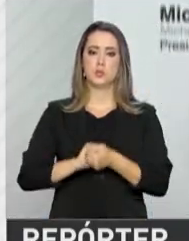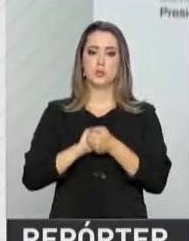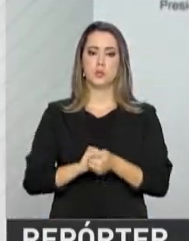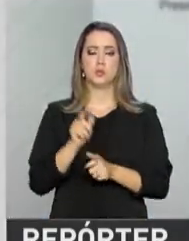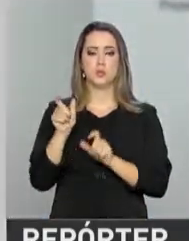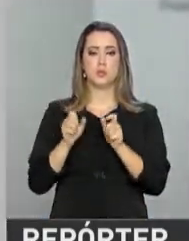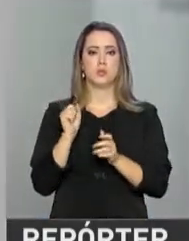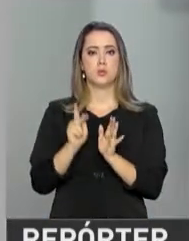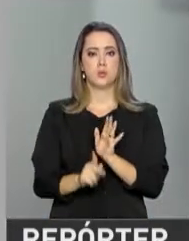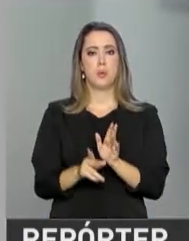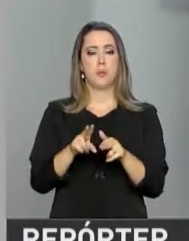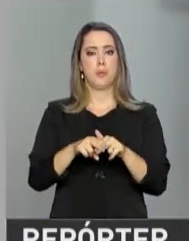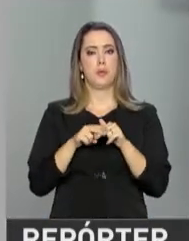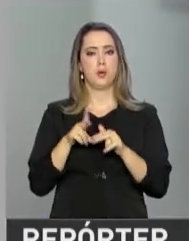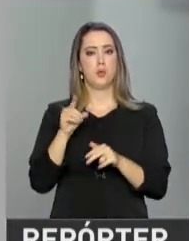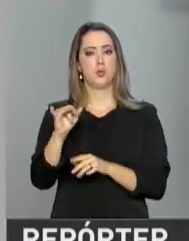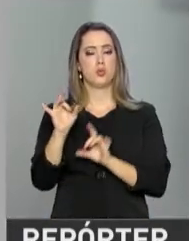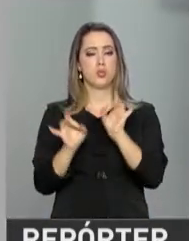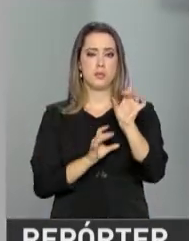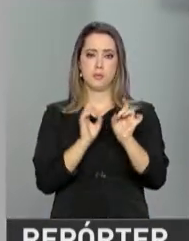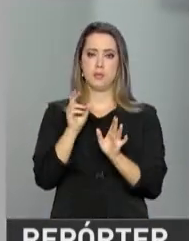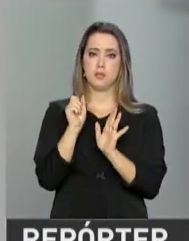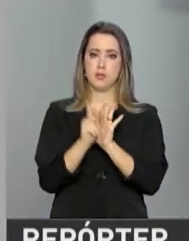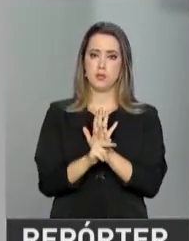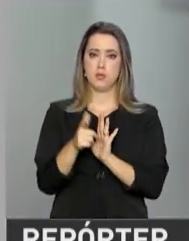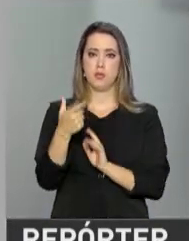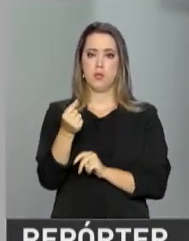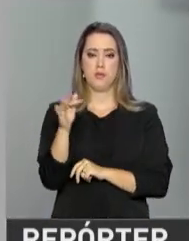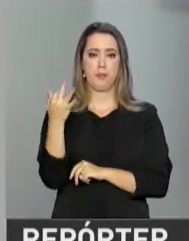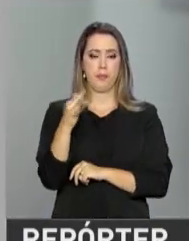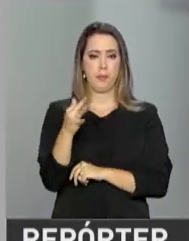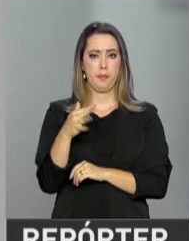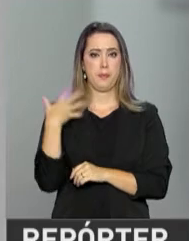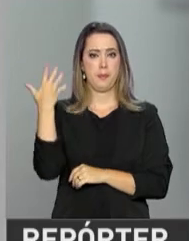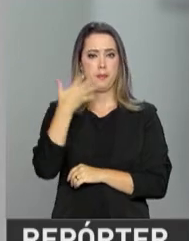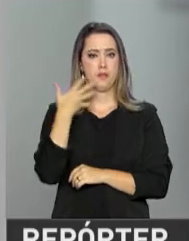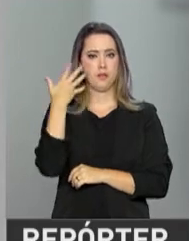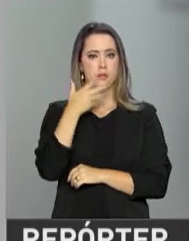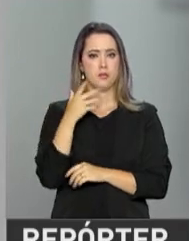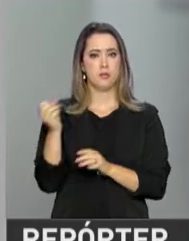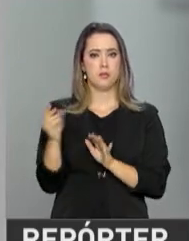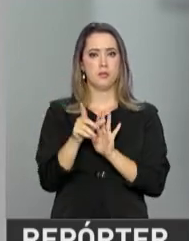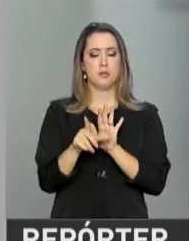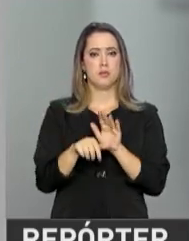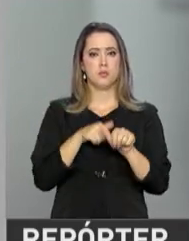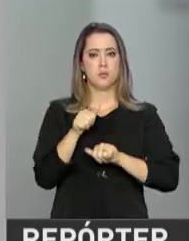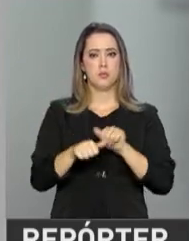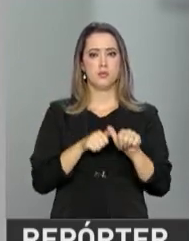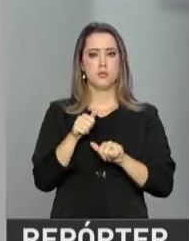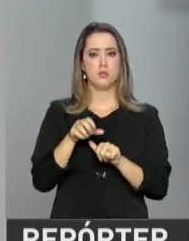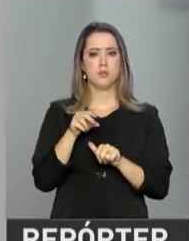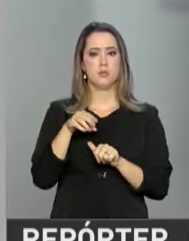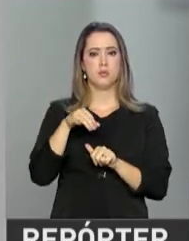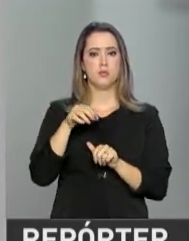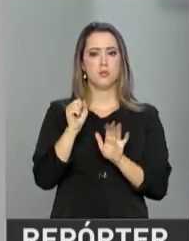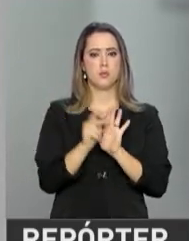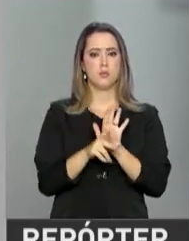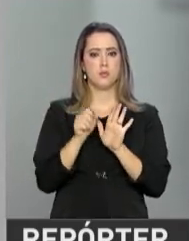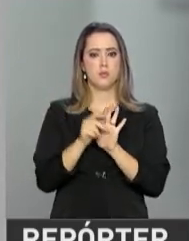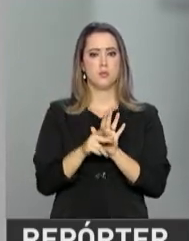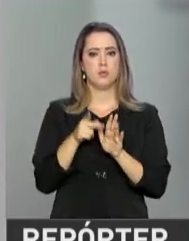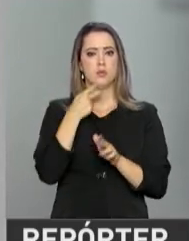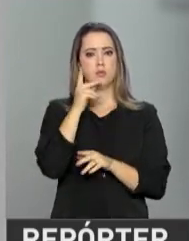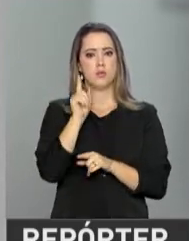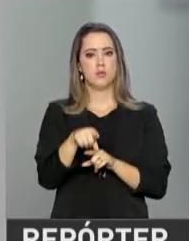aposentados pelo seu dia comemorado em 20 de fevereiro explicou a reformulação da previdência social que de acordo com o